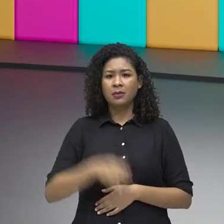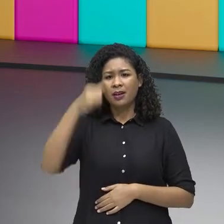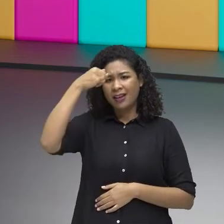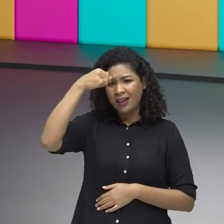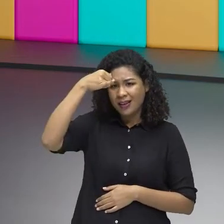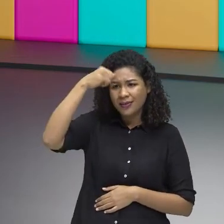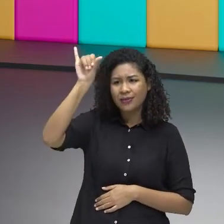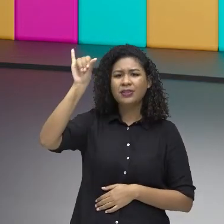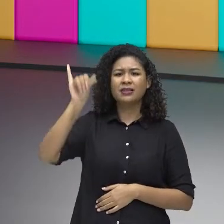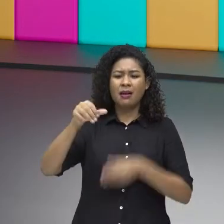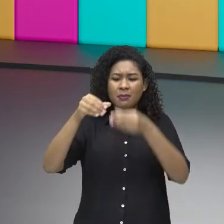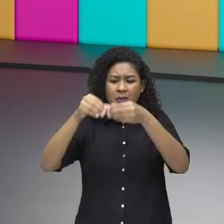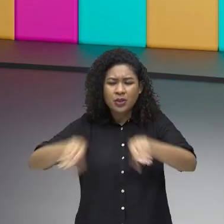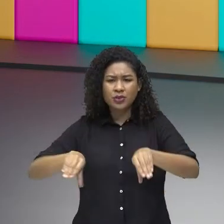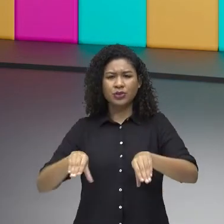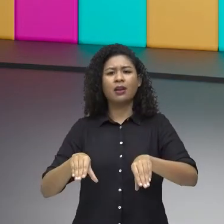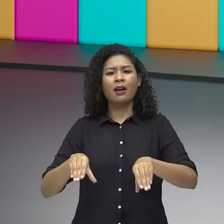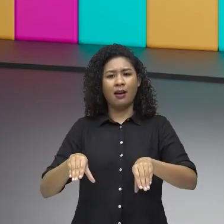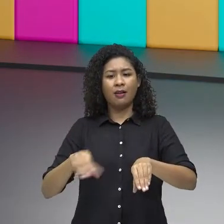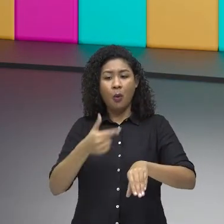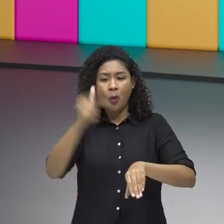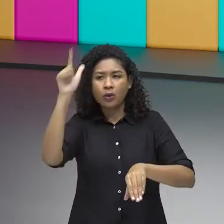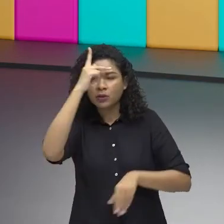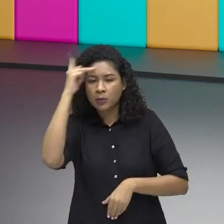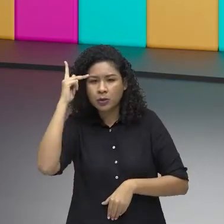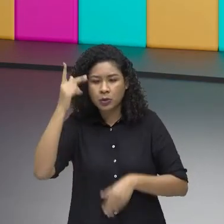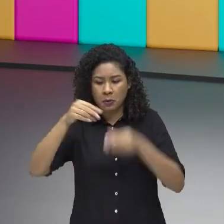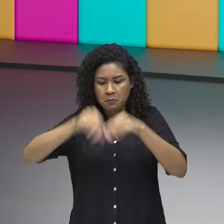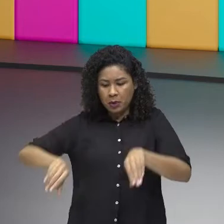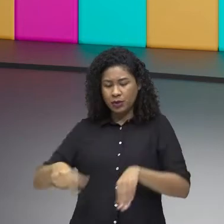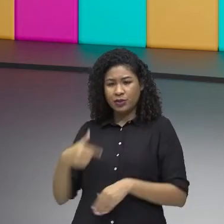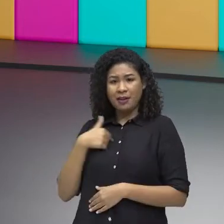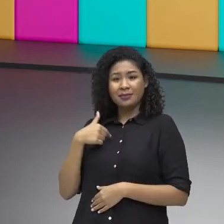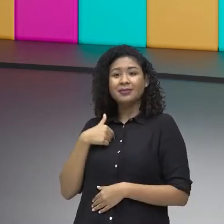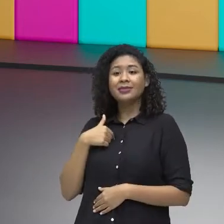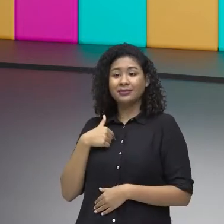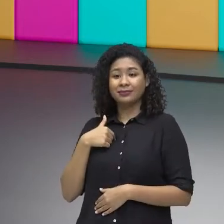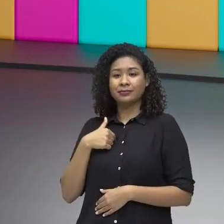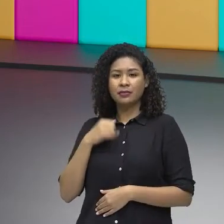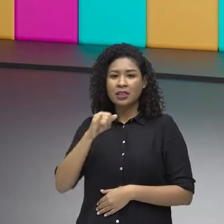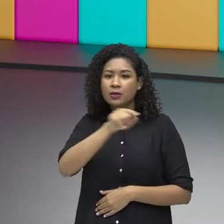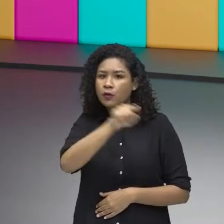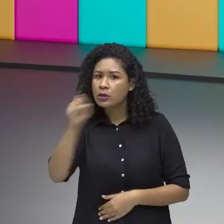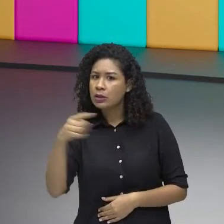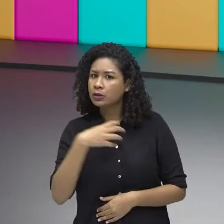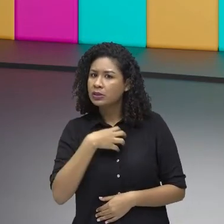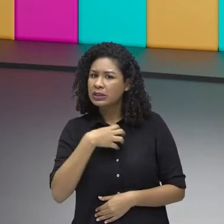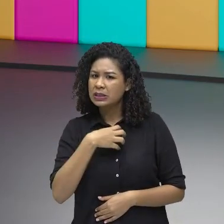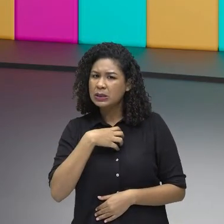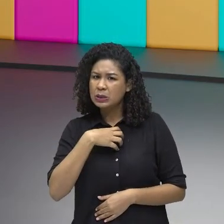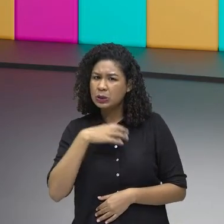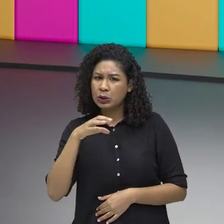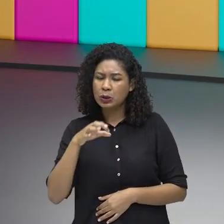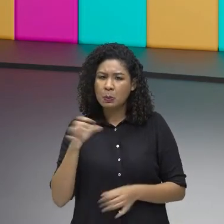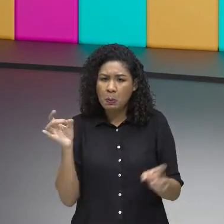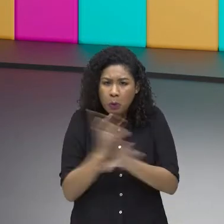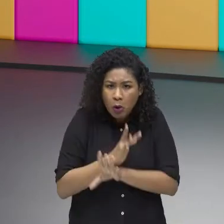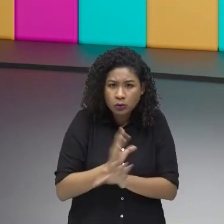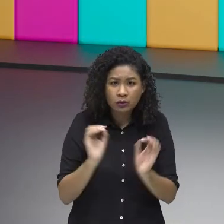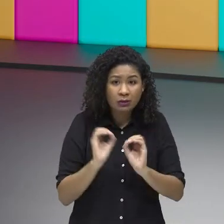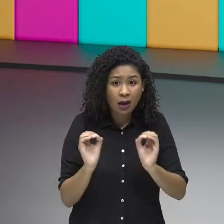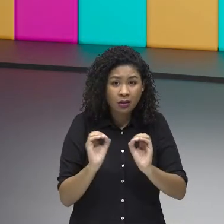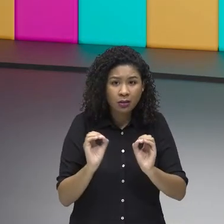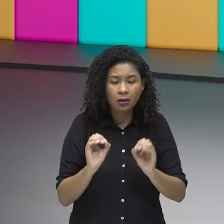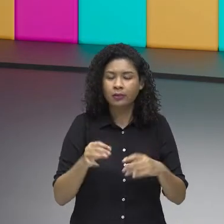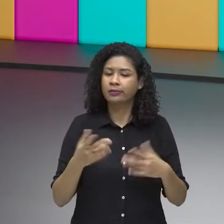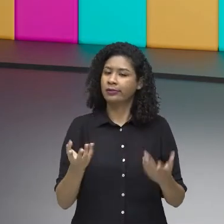sentindo preparado para fazer isso. Ok, posiciona, você não precisa fazer se você não está se sentindo preparado, porque se não está se sentindo preparado, não